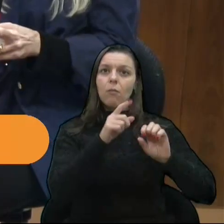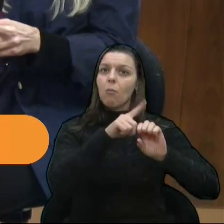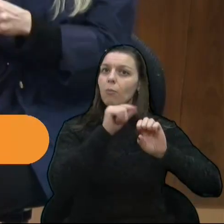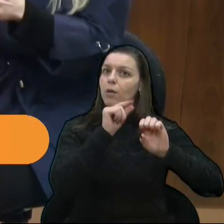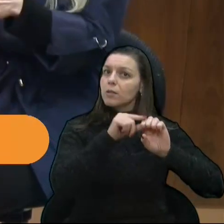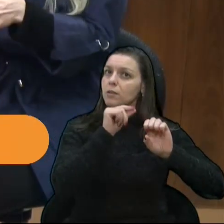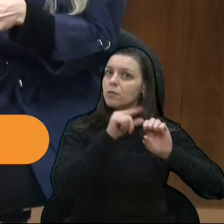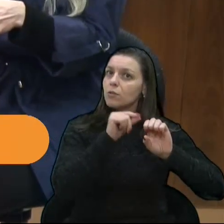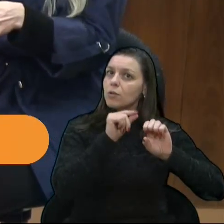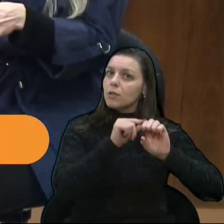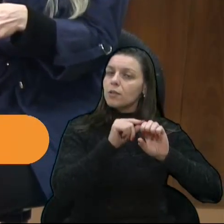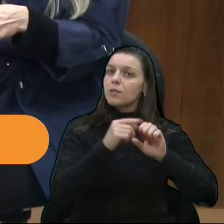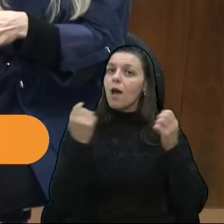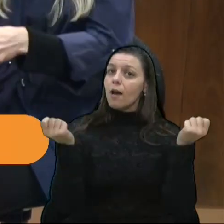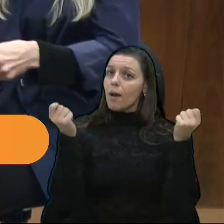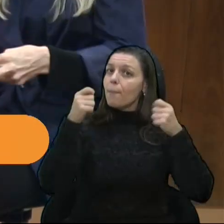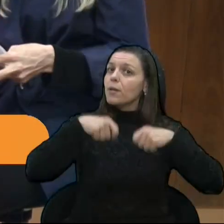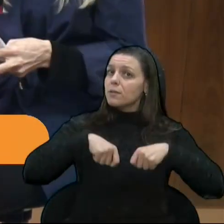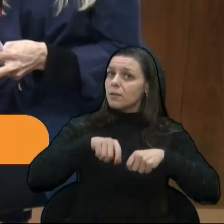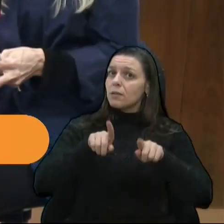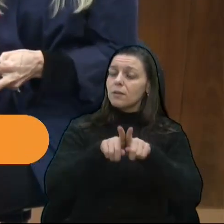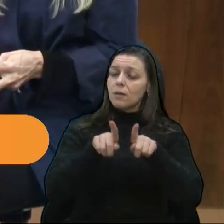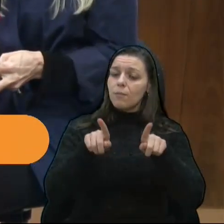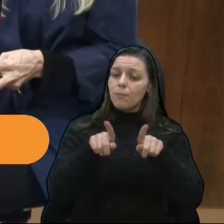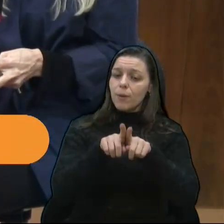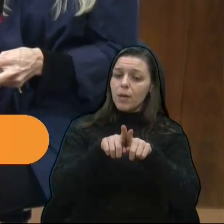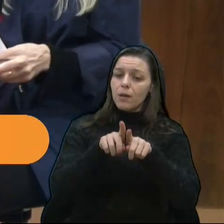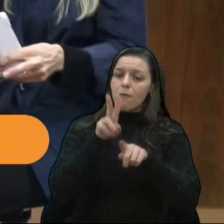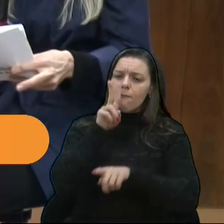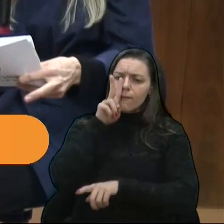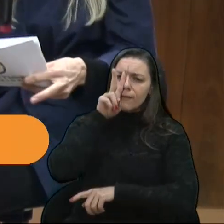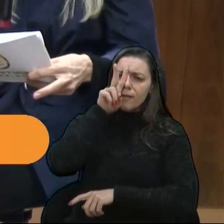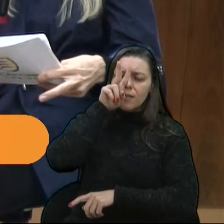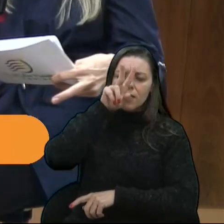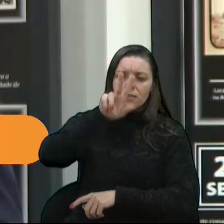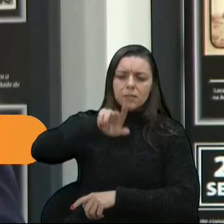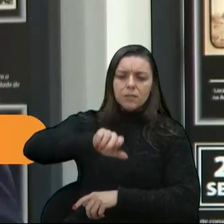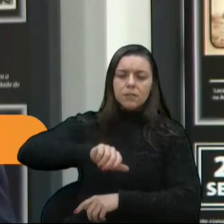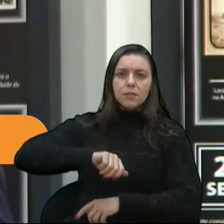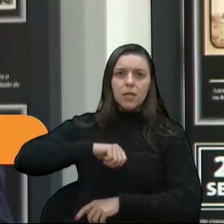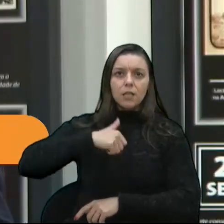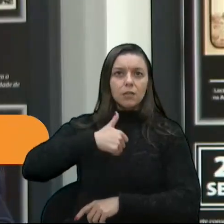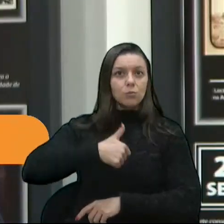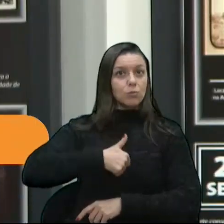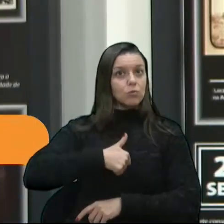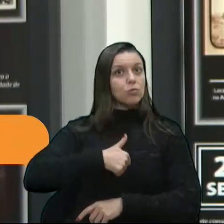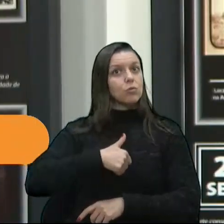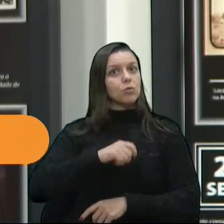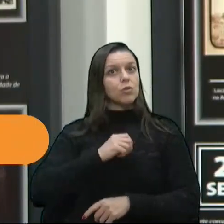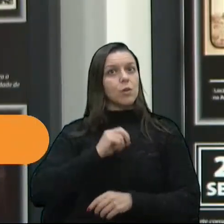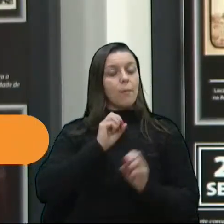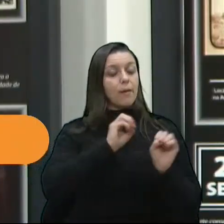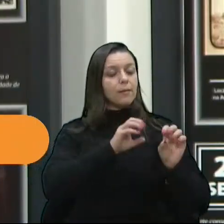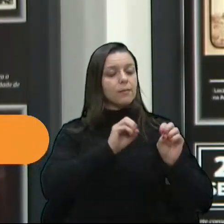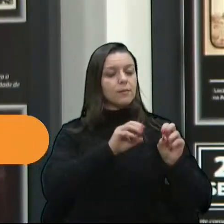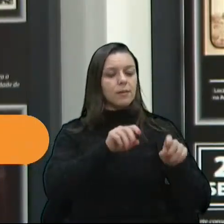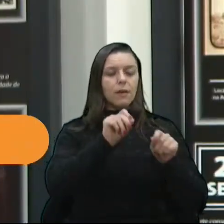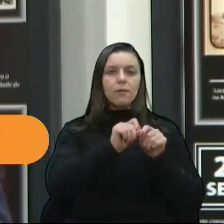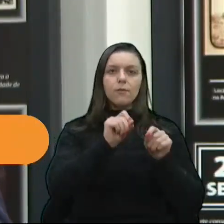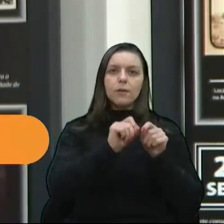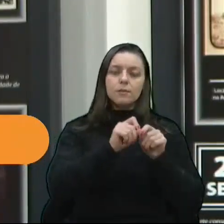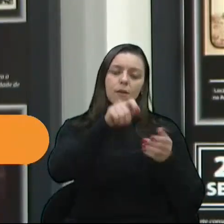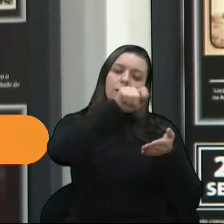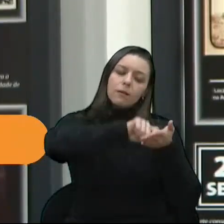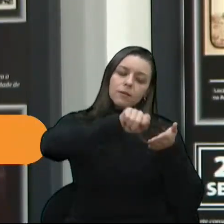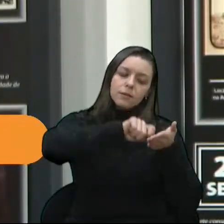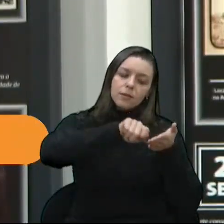E essas capacitações, elas acabam também fortalecendo essa autoestima, além do próprio ensinar, né, do fazer, do